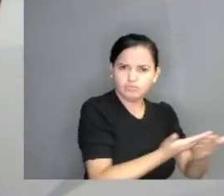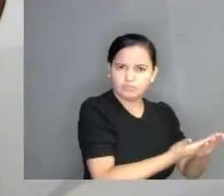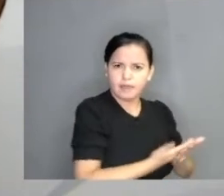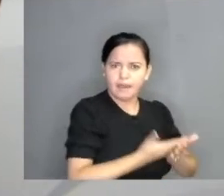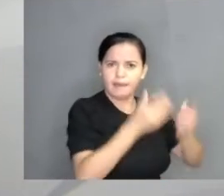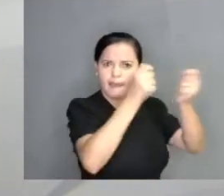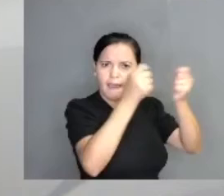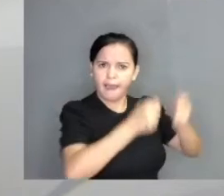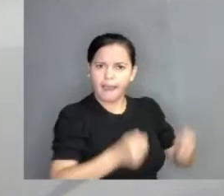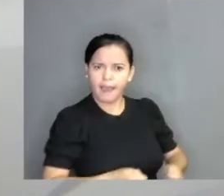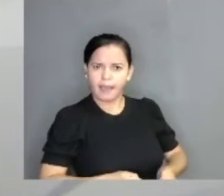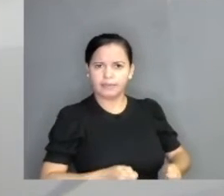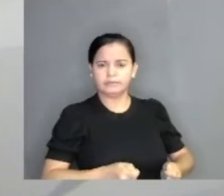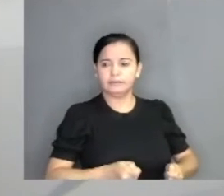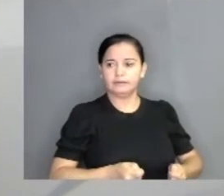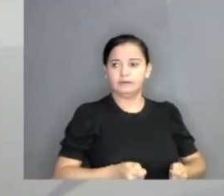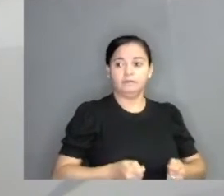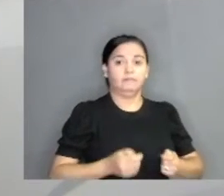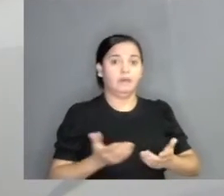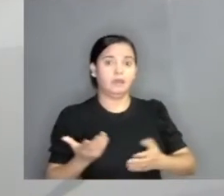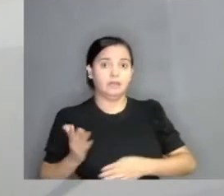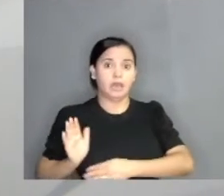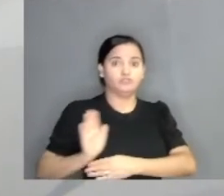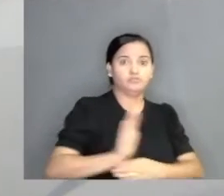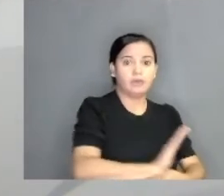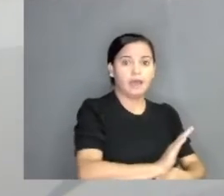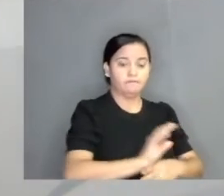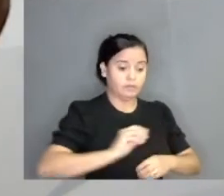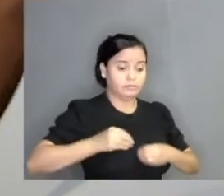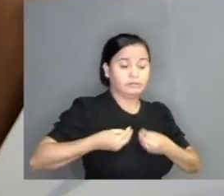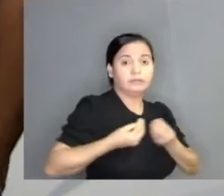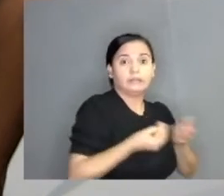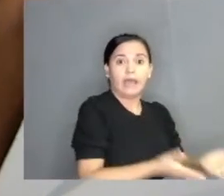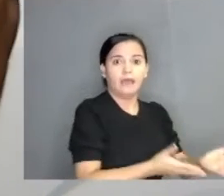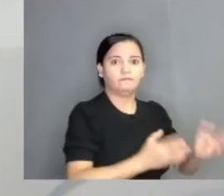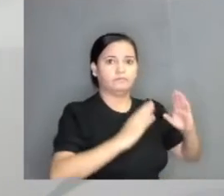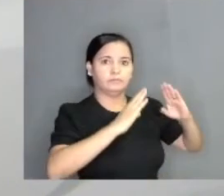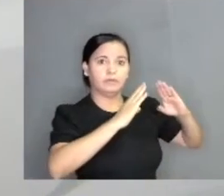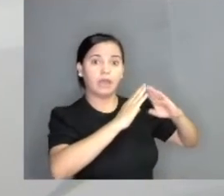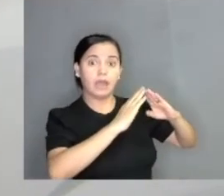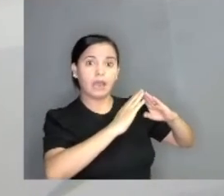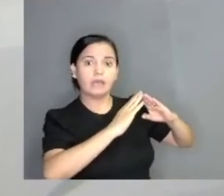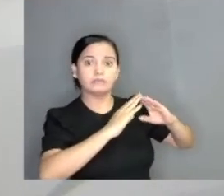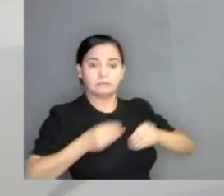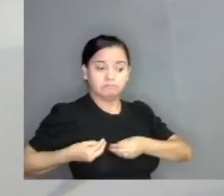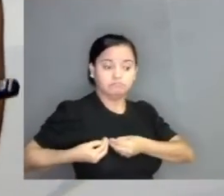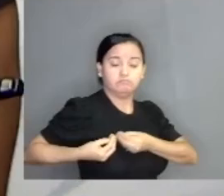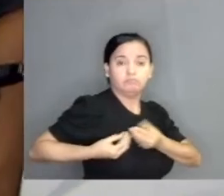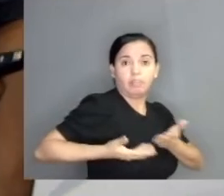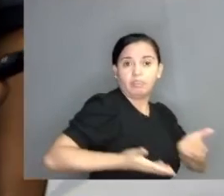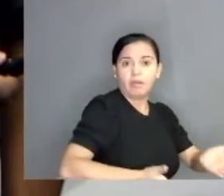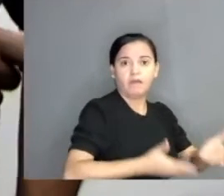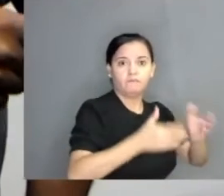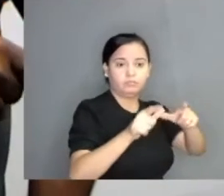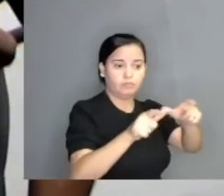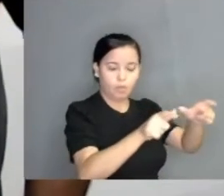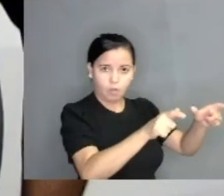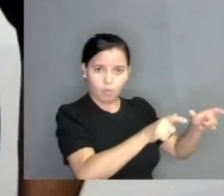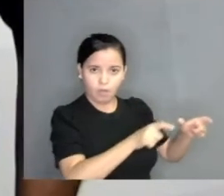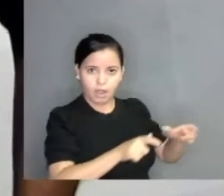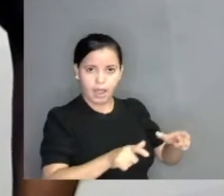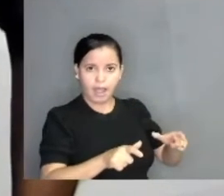moradia, eram promovidas locais para que o trabalho do artista